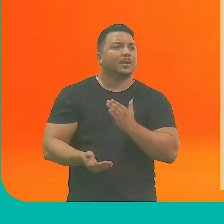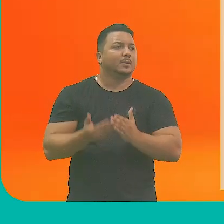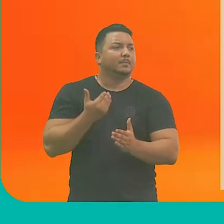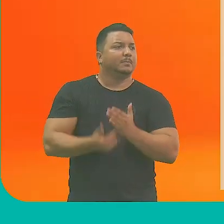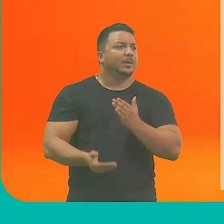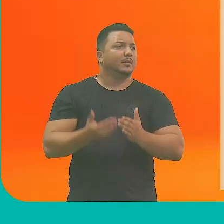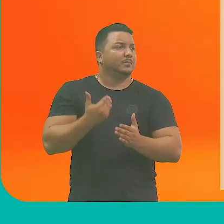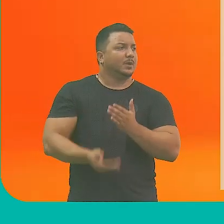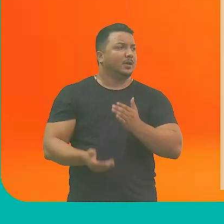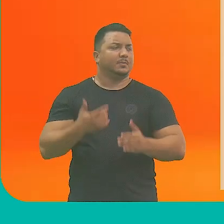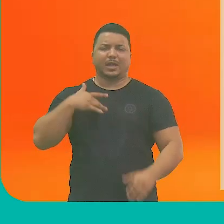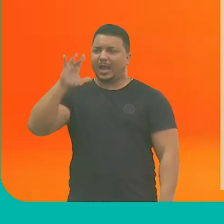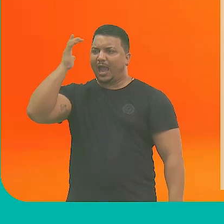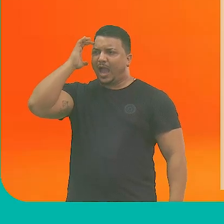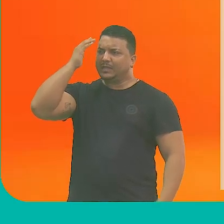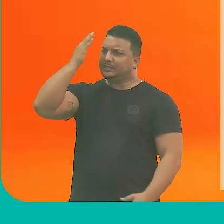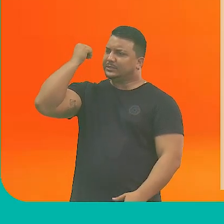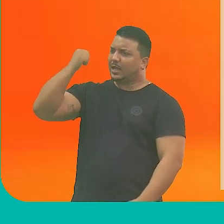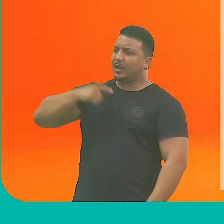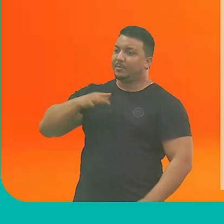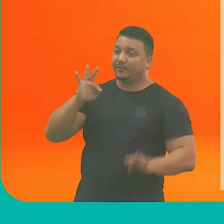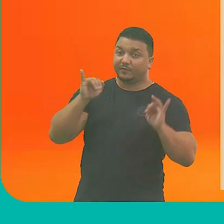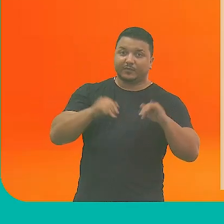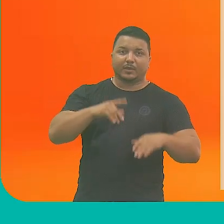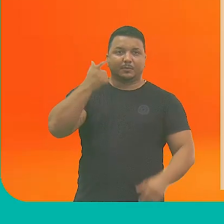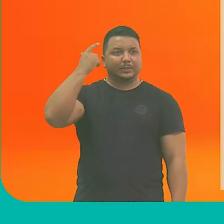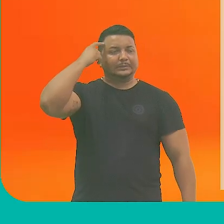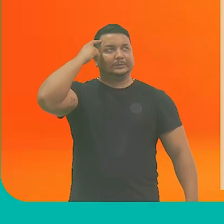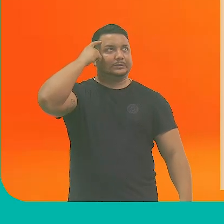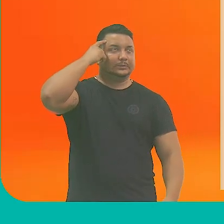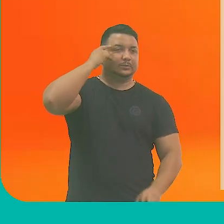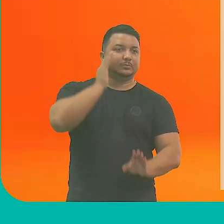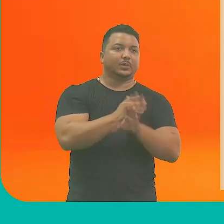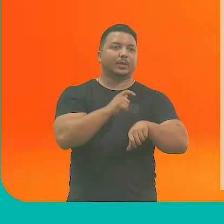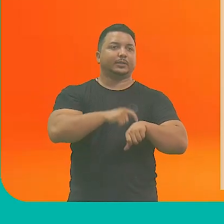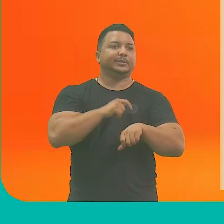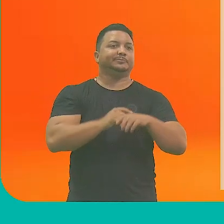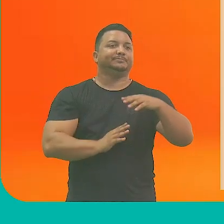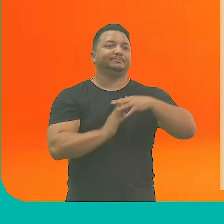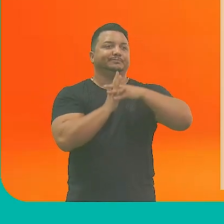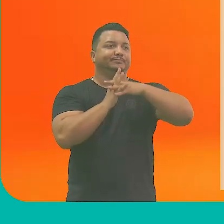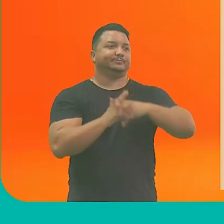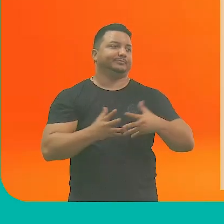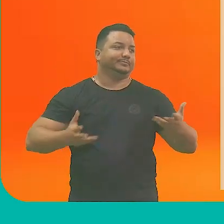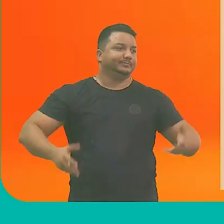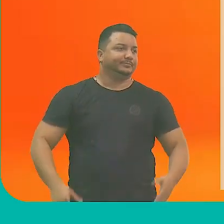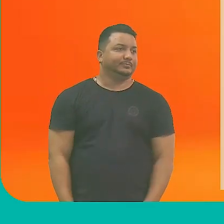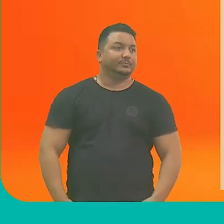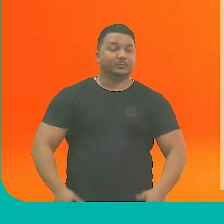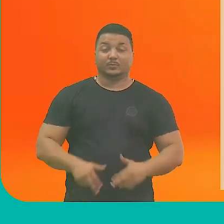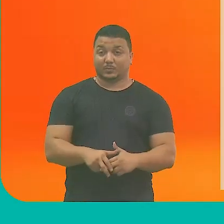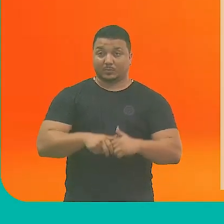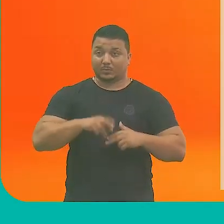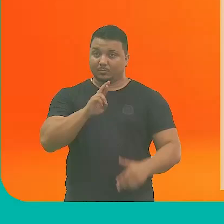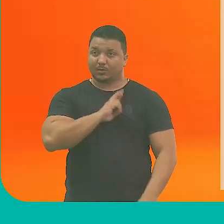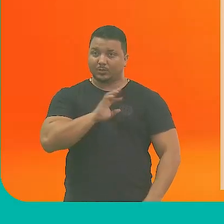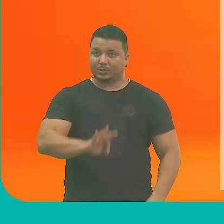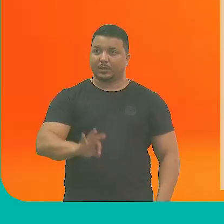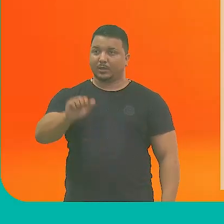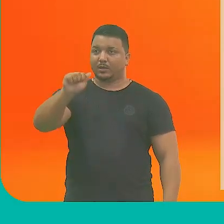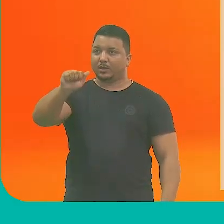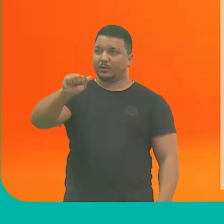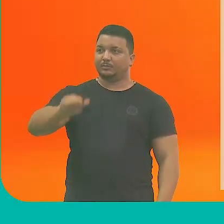tu acha que sabe e lá no final tu vai ter que chutar porque não deu tempo. Tá? Então, item correto da questão